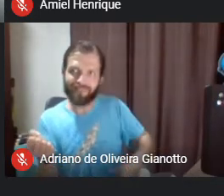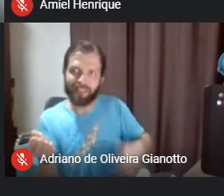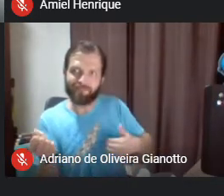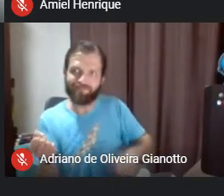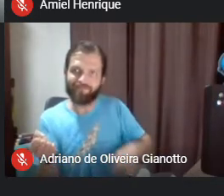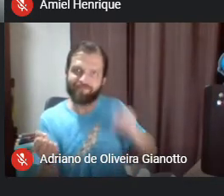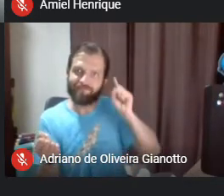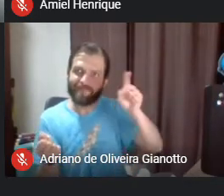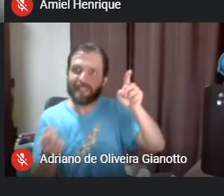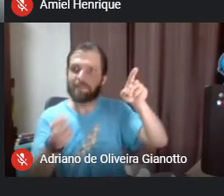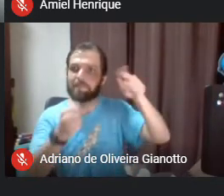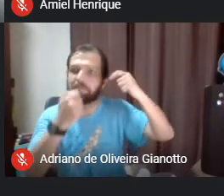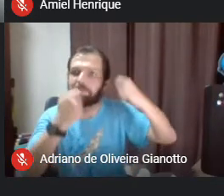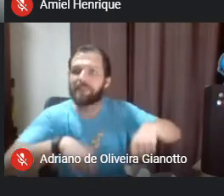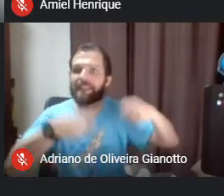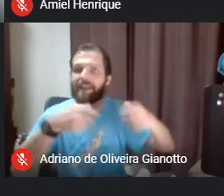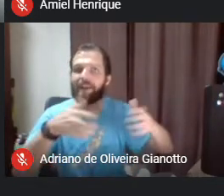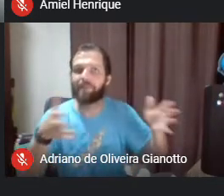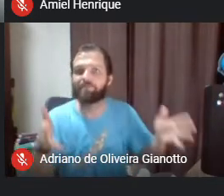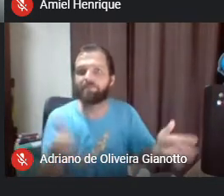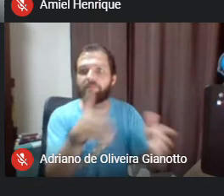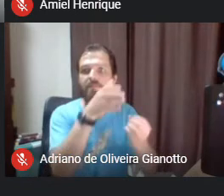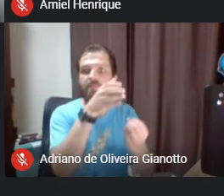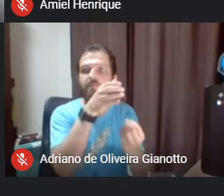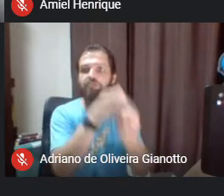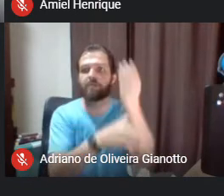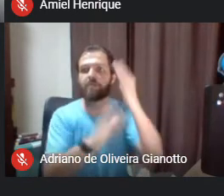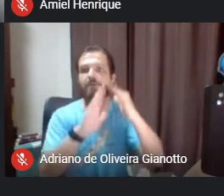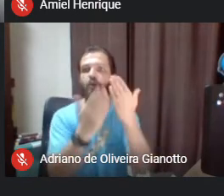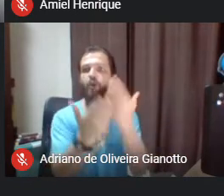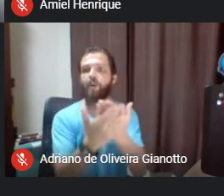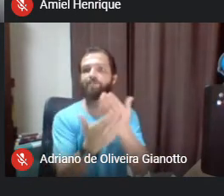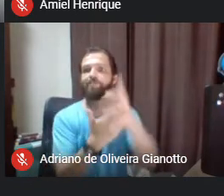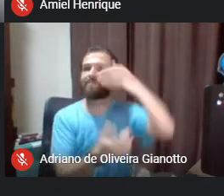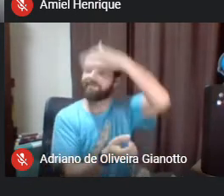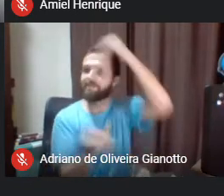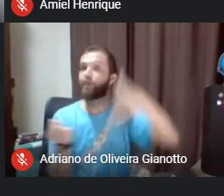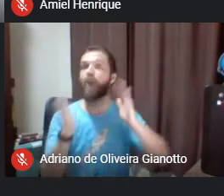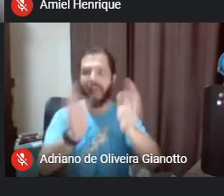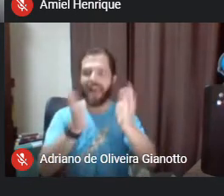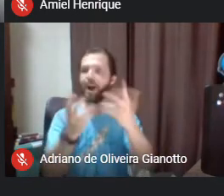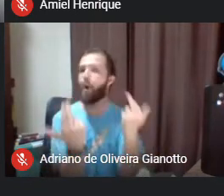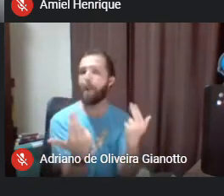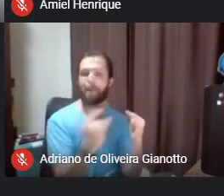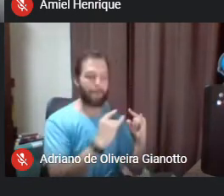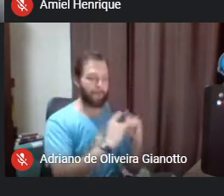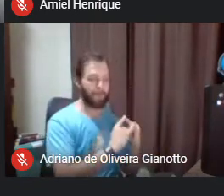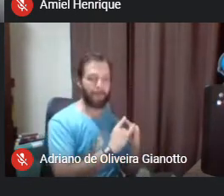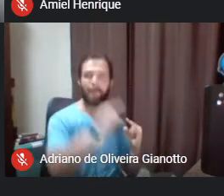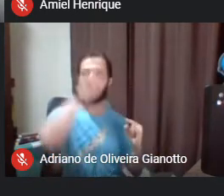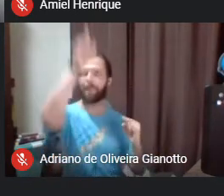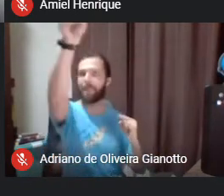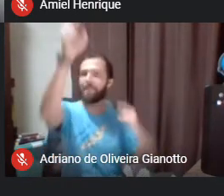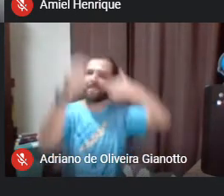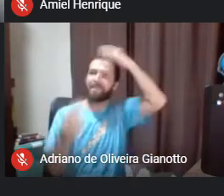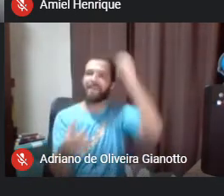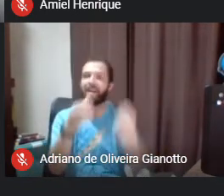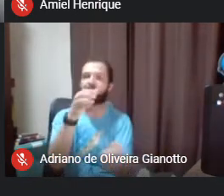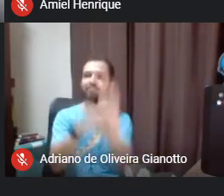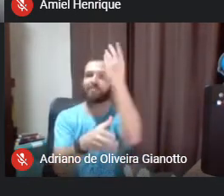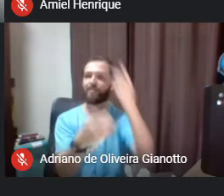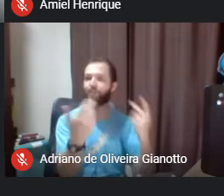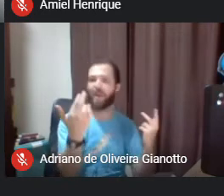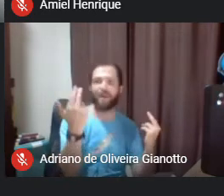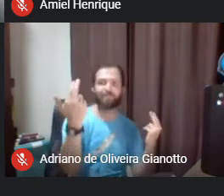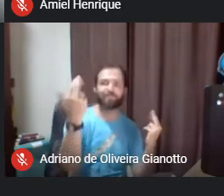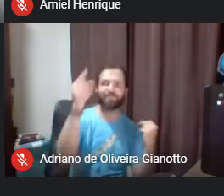e ele quis ir para o México. Por quê? Ele viu também que lá no México não havia escola. Então,